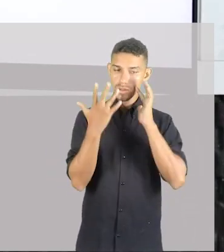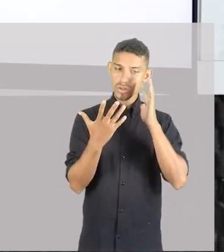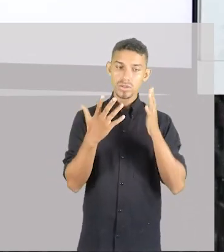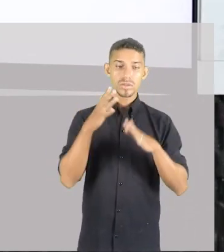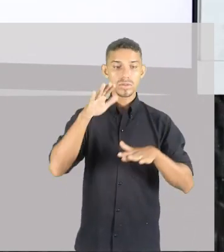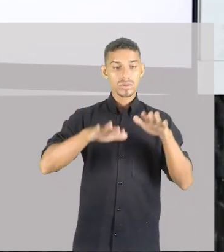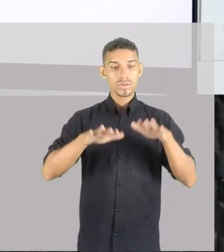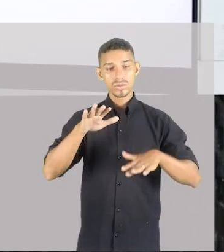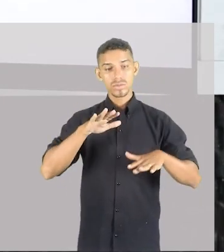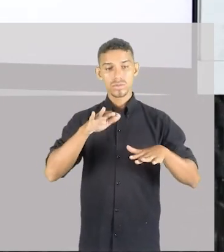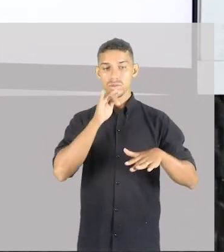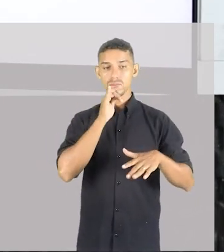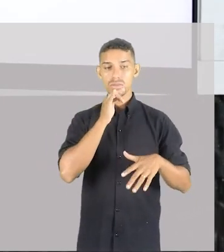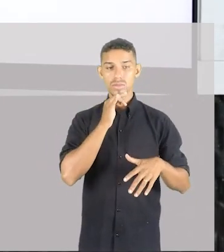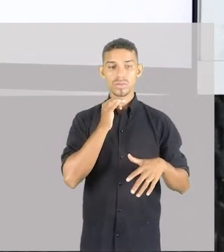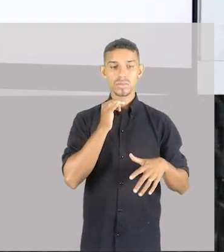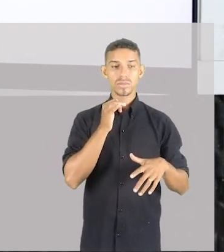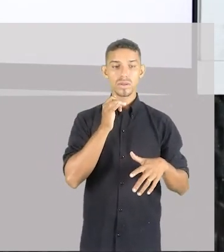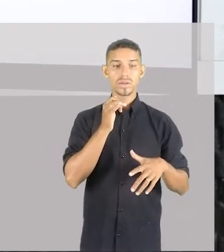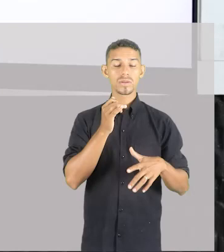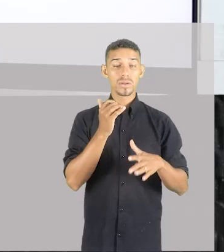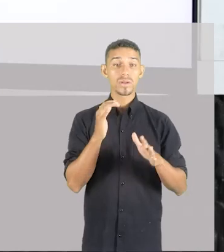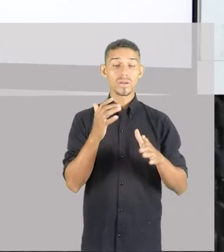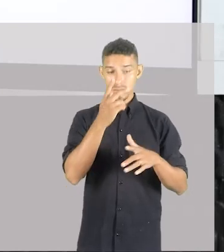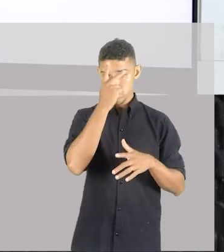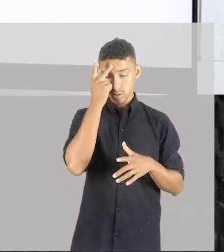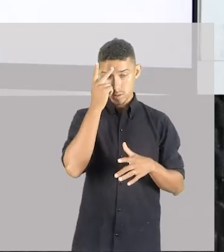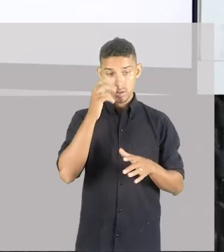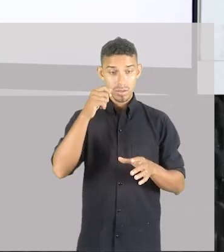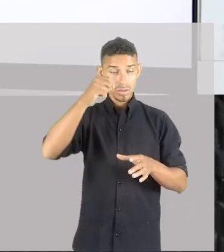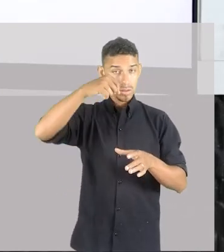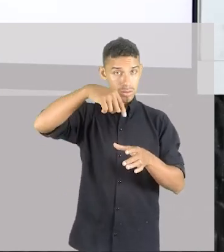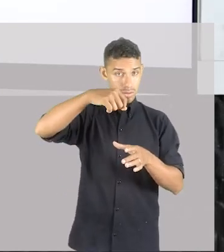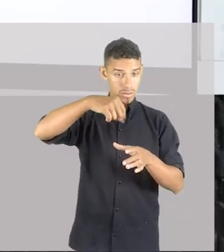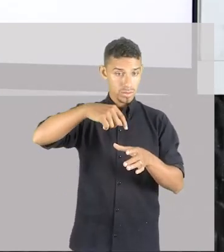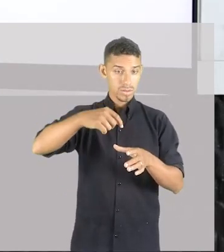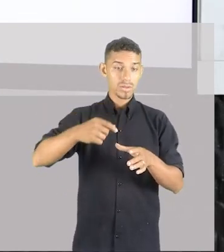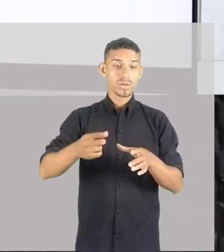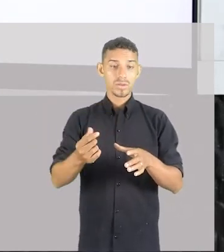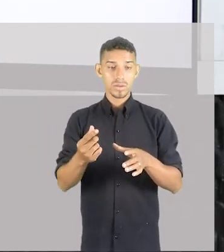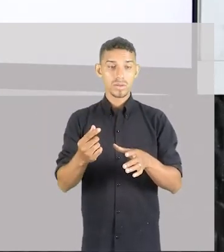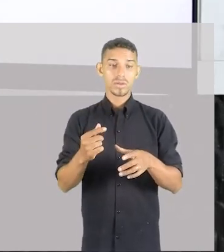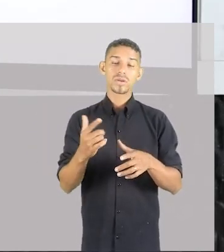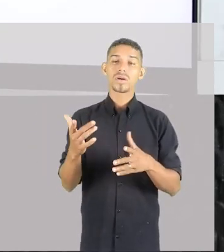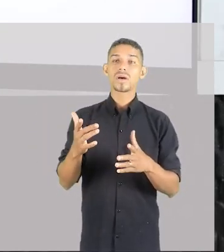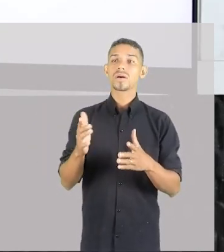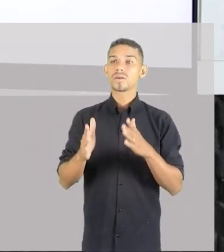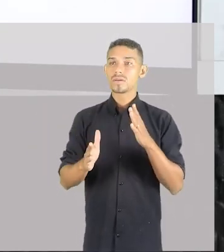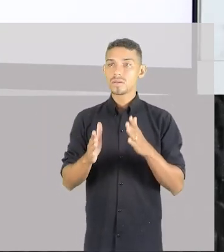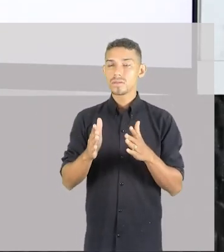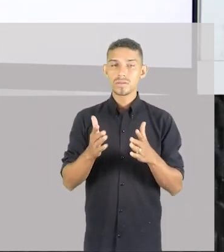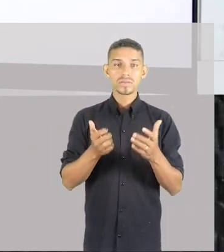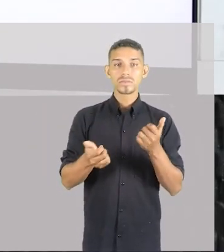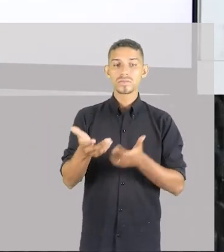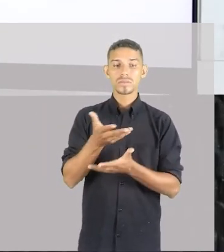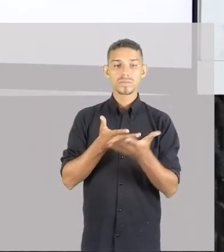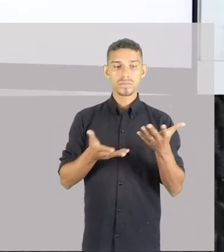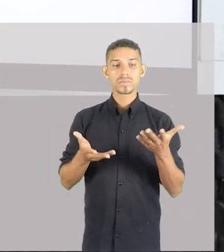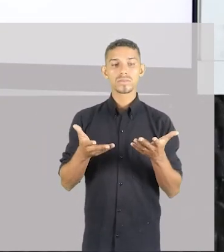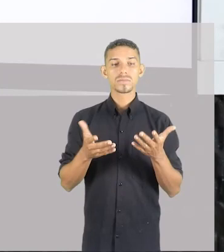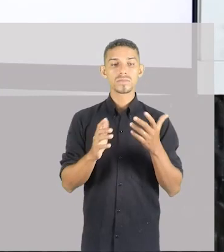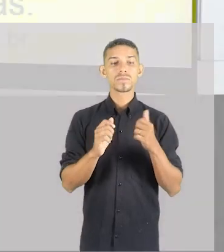mexem e no processo colaborativo que a pessoa vai lá e deixa um valor x né eles trabalham sem a interação do